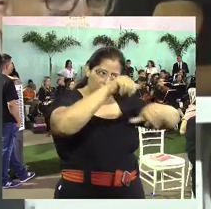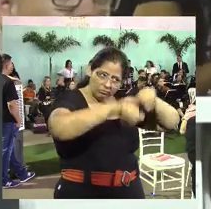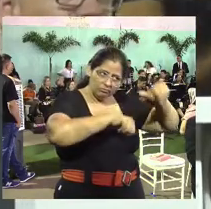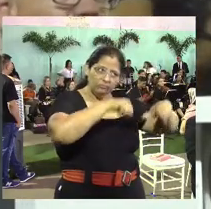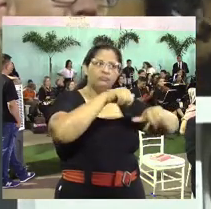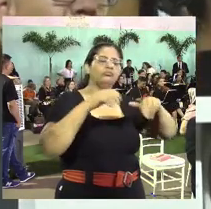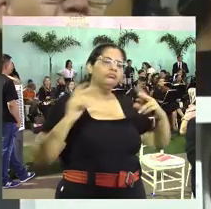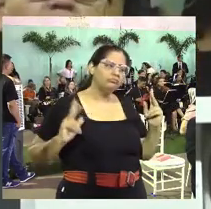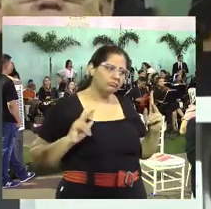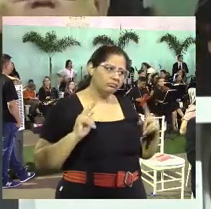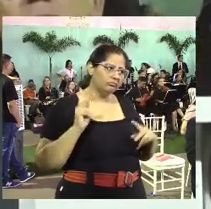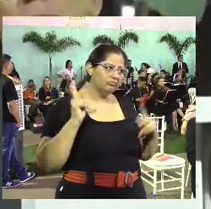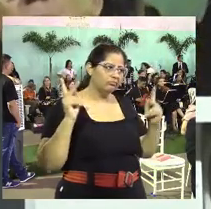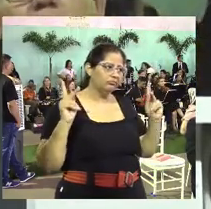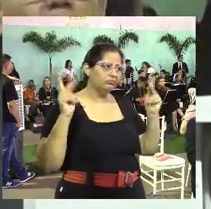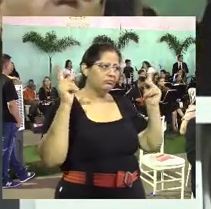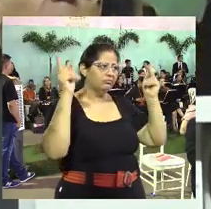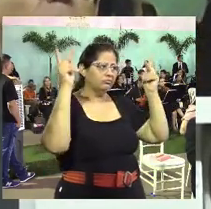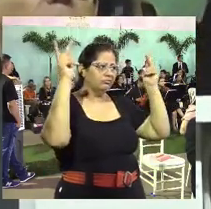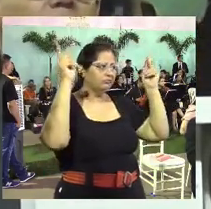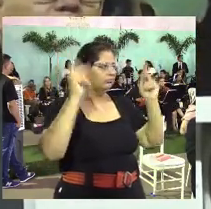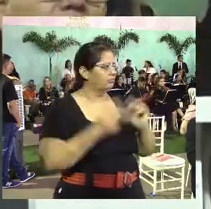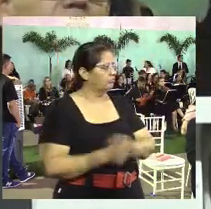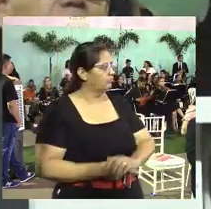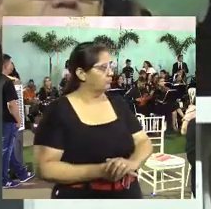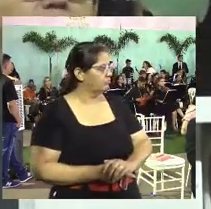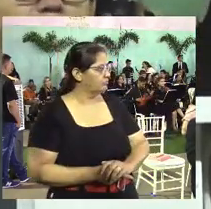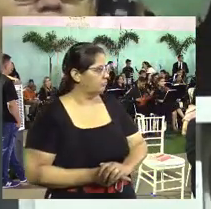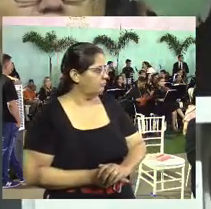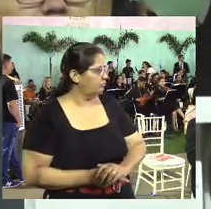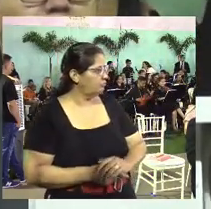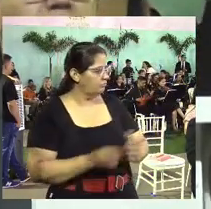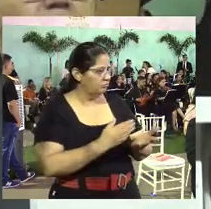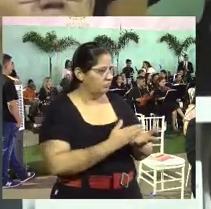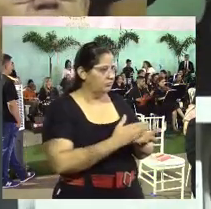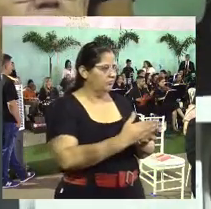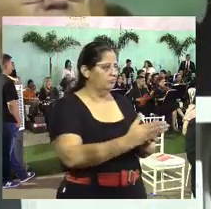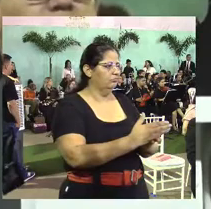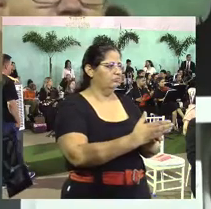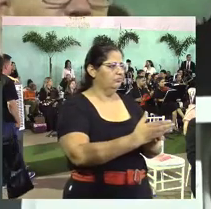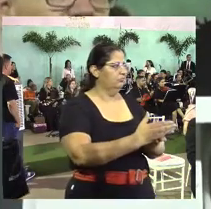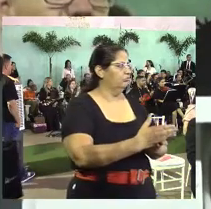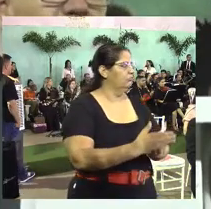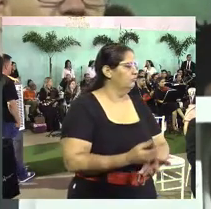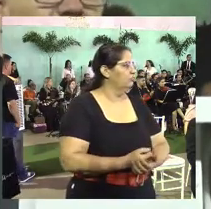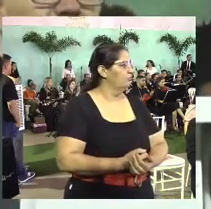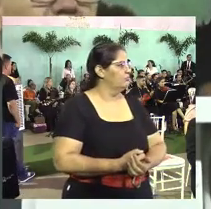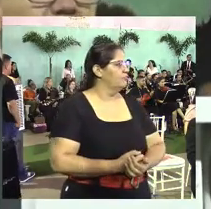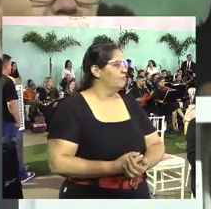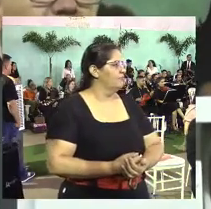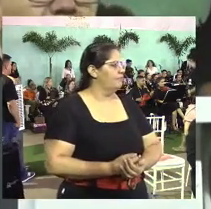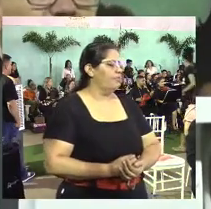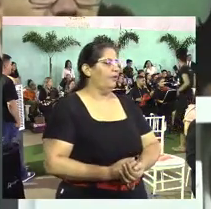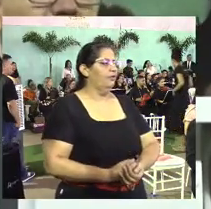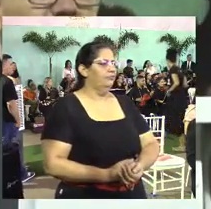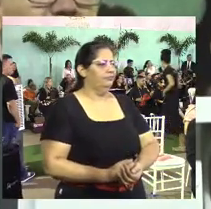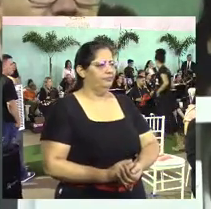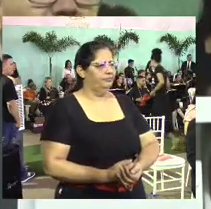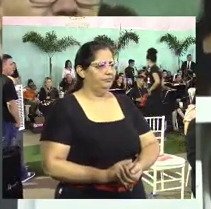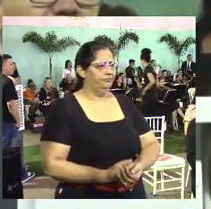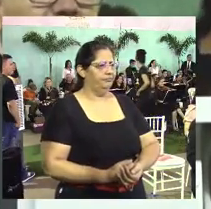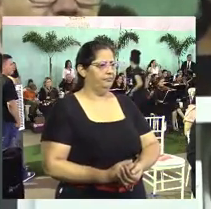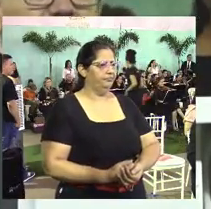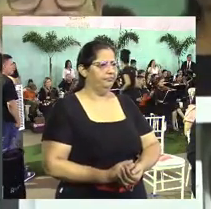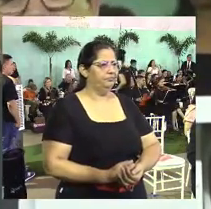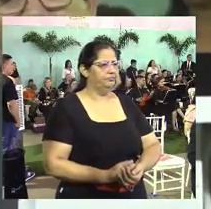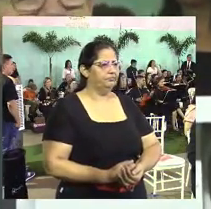que ele muda pode começar Maestro não pastor Manda eu parar pode